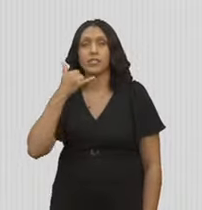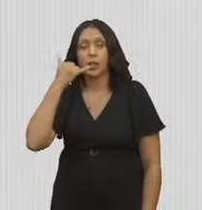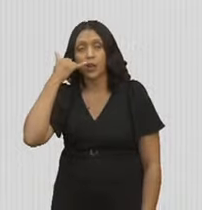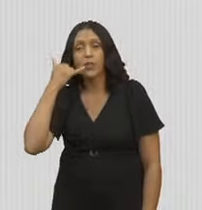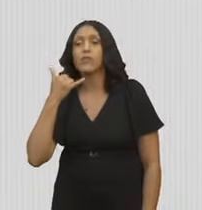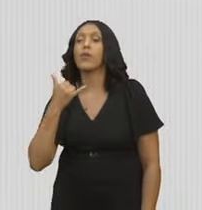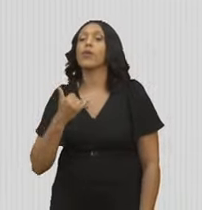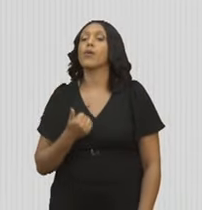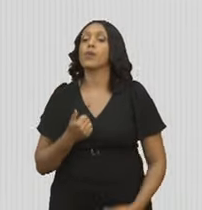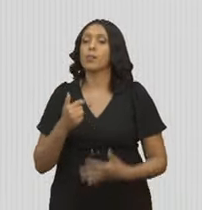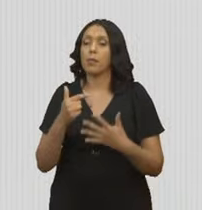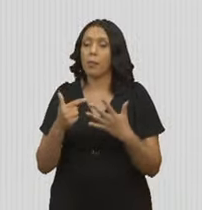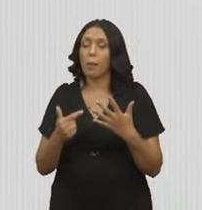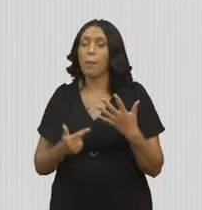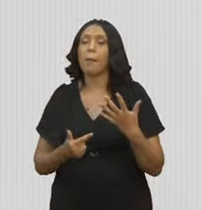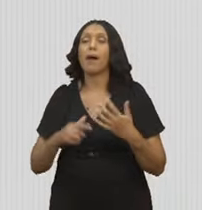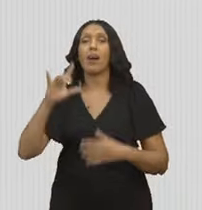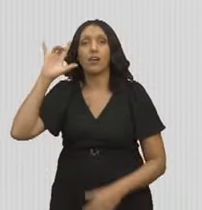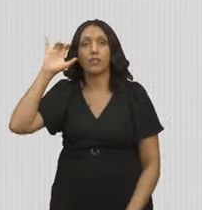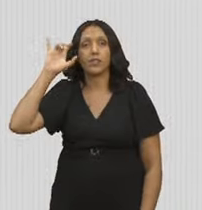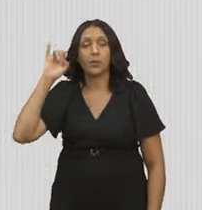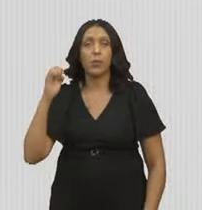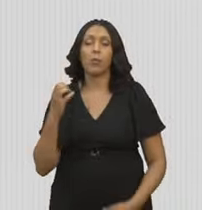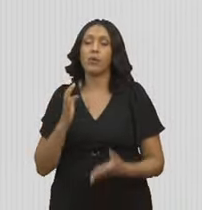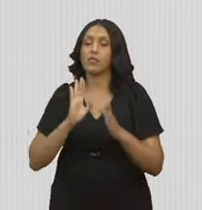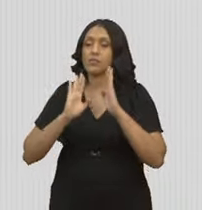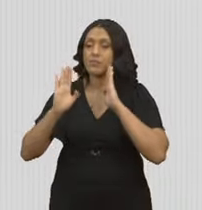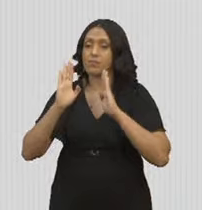ó. Meu WhatsApp,